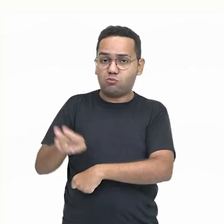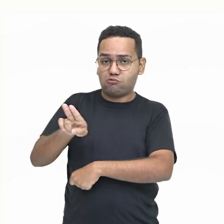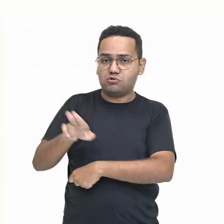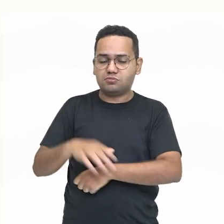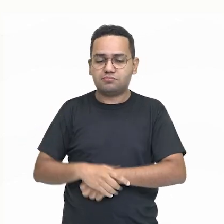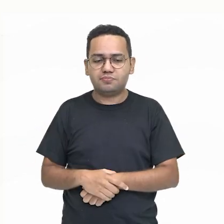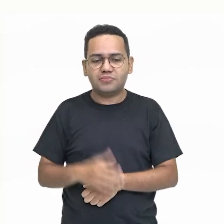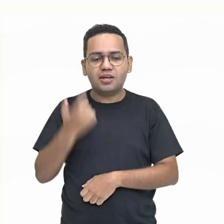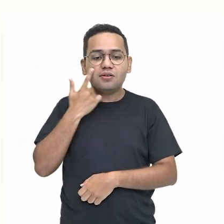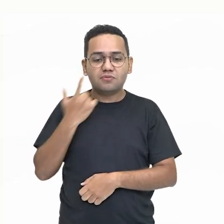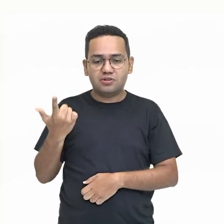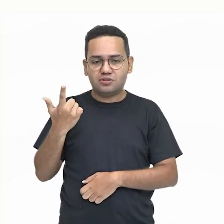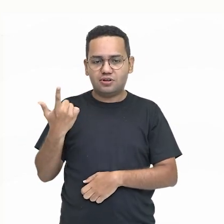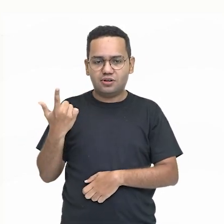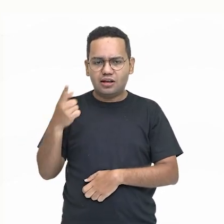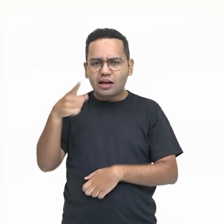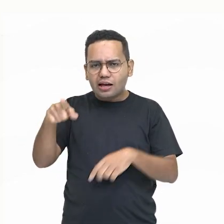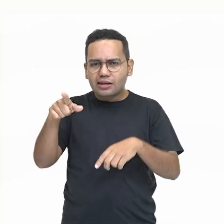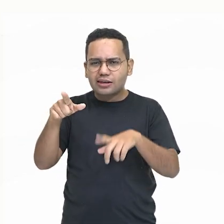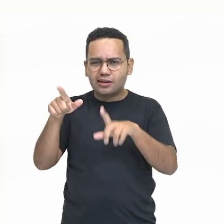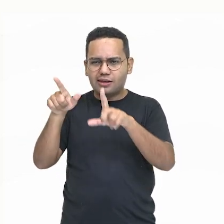nesta equação.